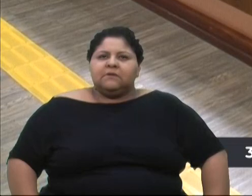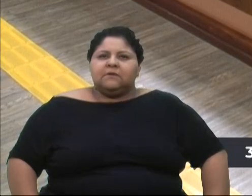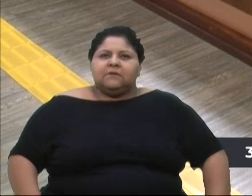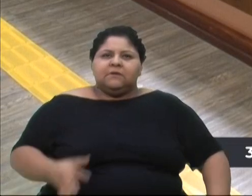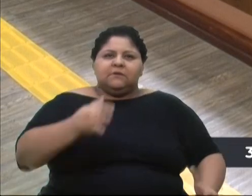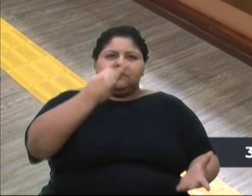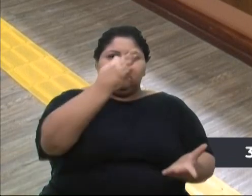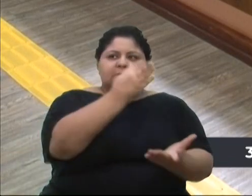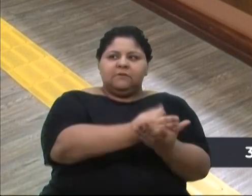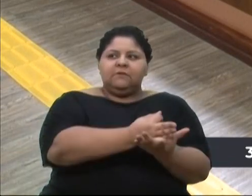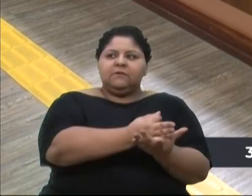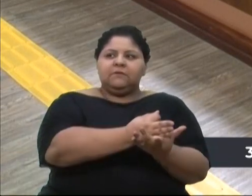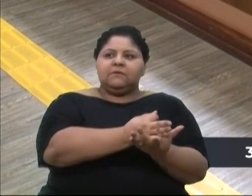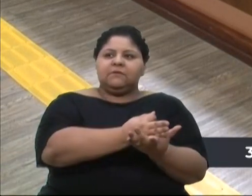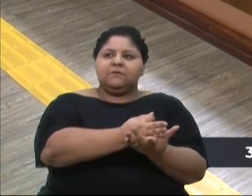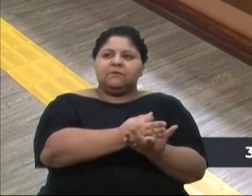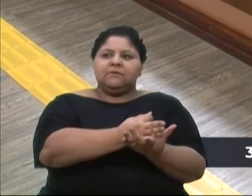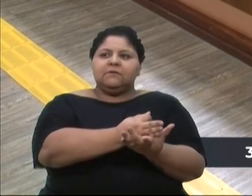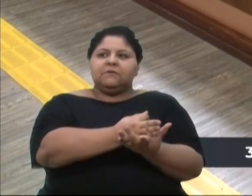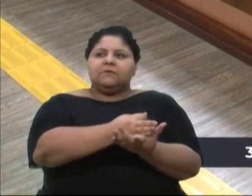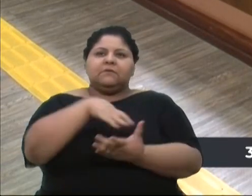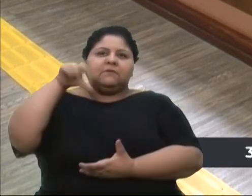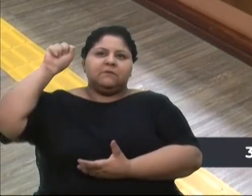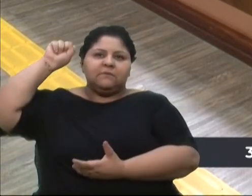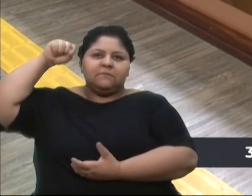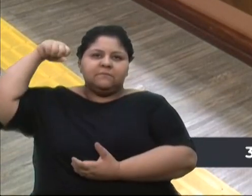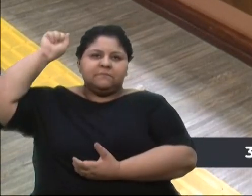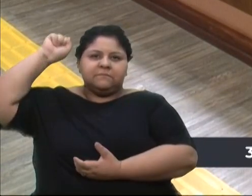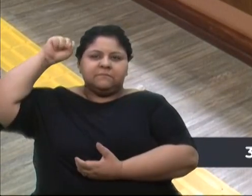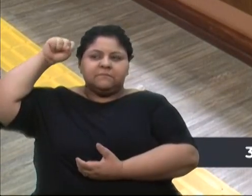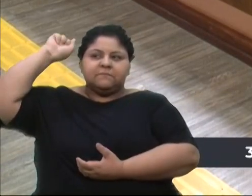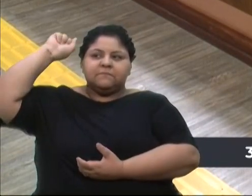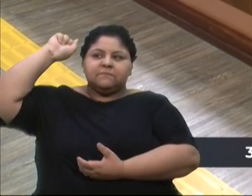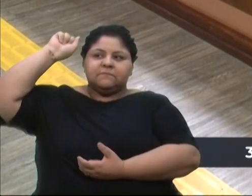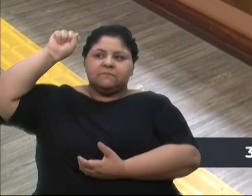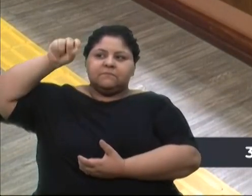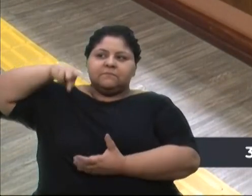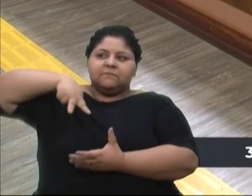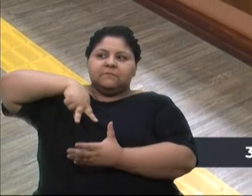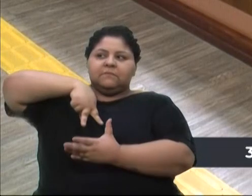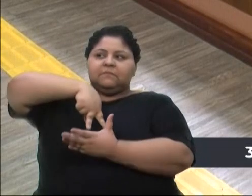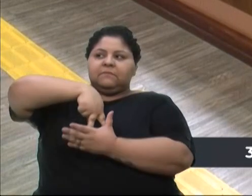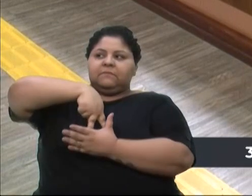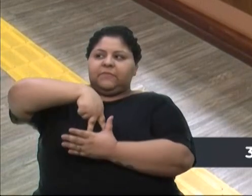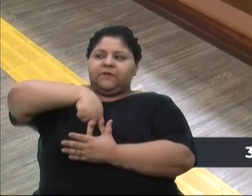Ausente. Clóvis de Oliveira Xuxa. Na tribuna.